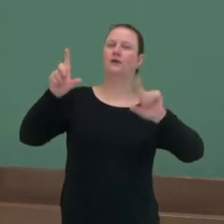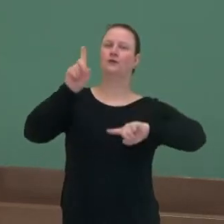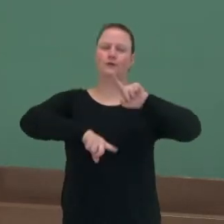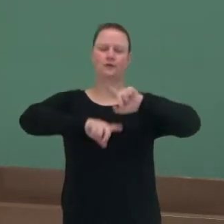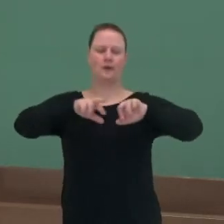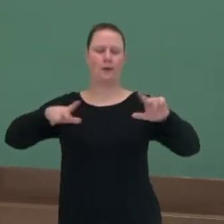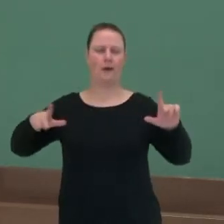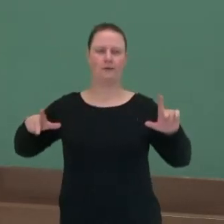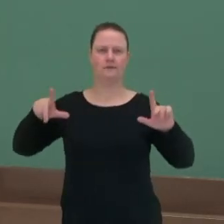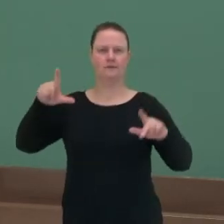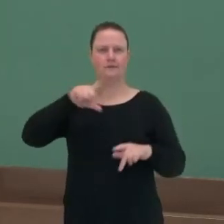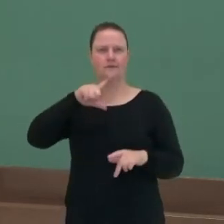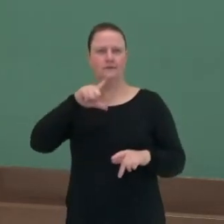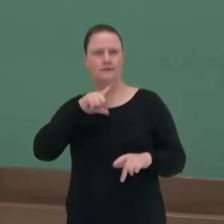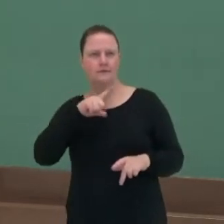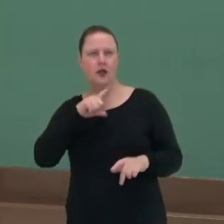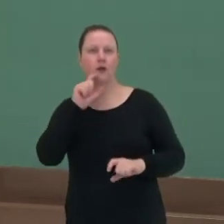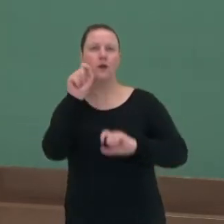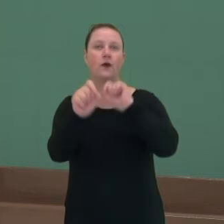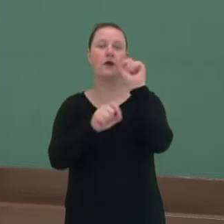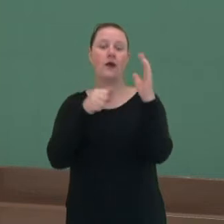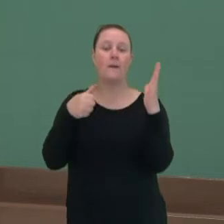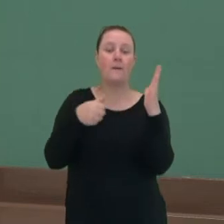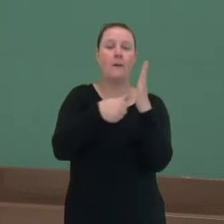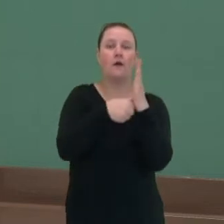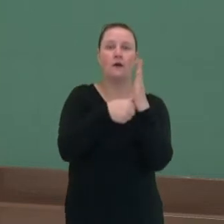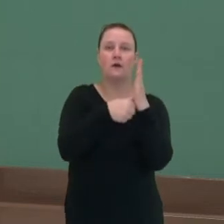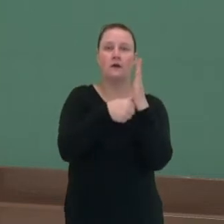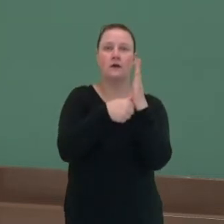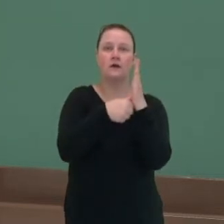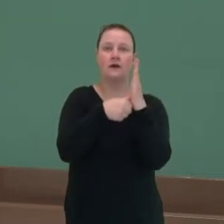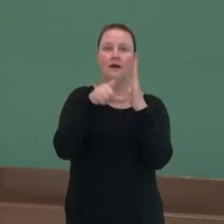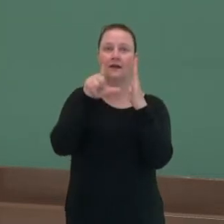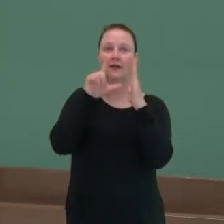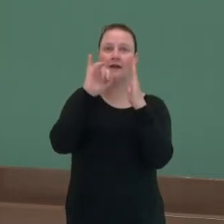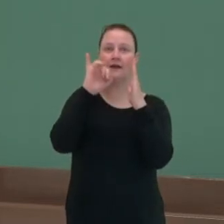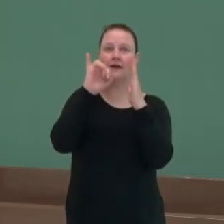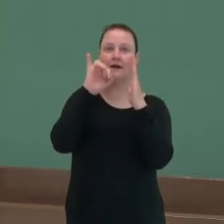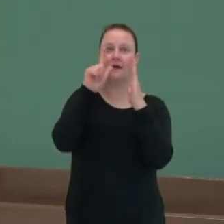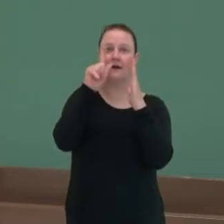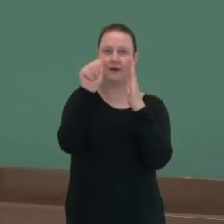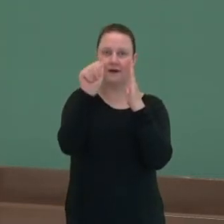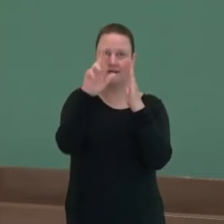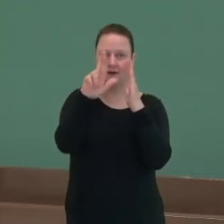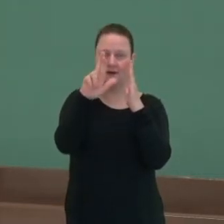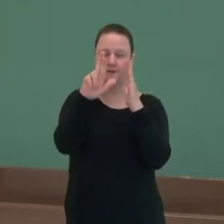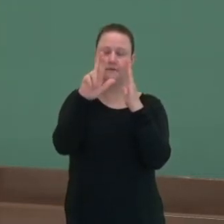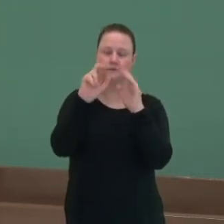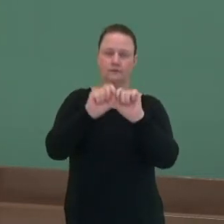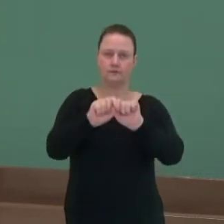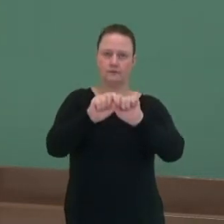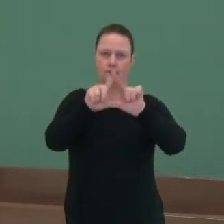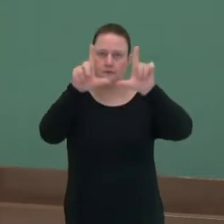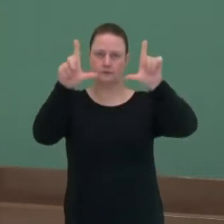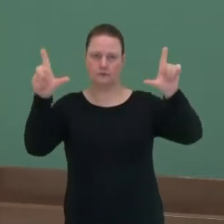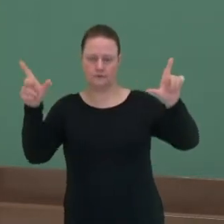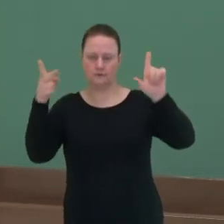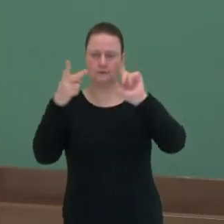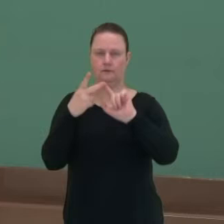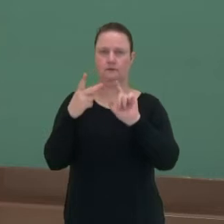equipamentos que tem nesse exemplo têm um botão para ligar. Ok? Acende a tela, emite